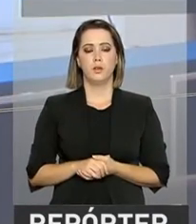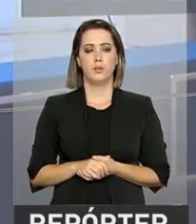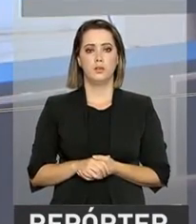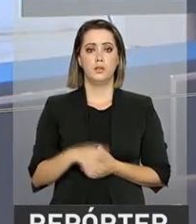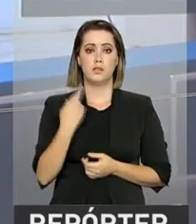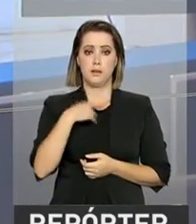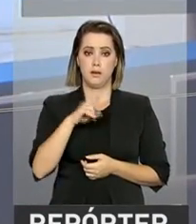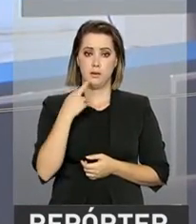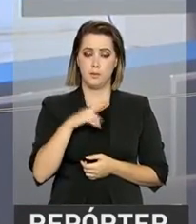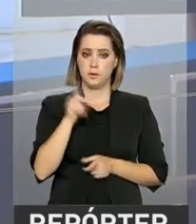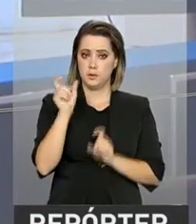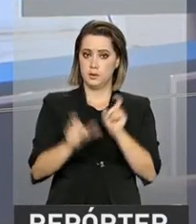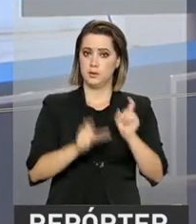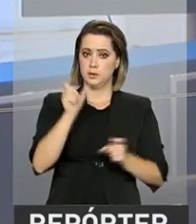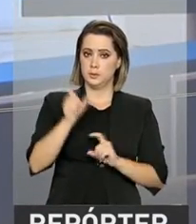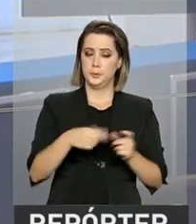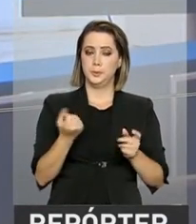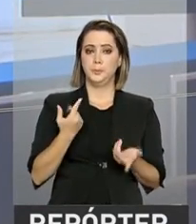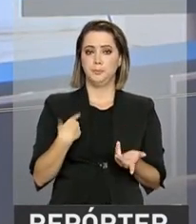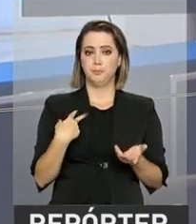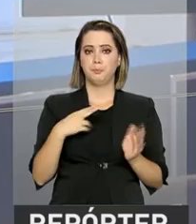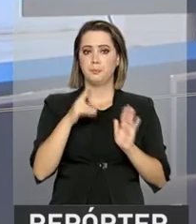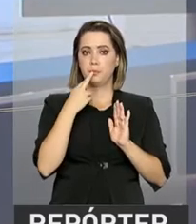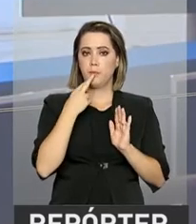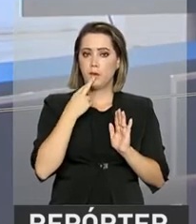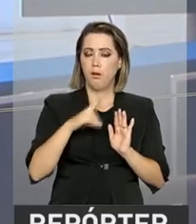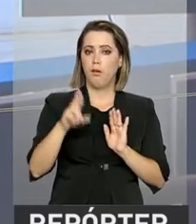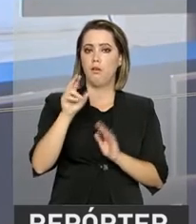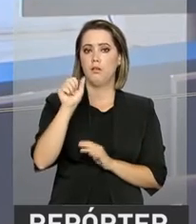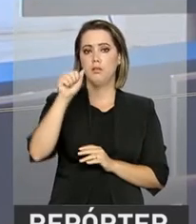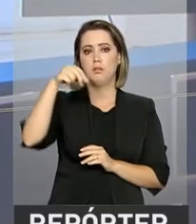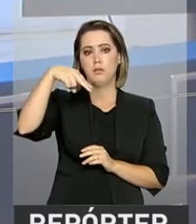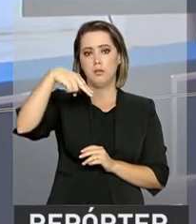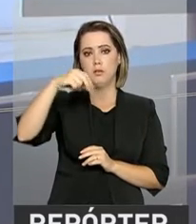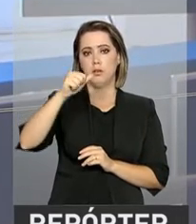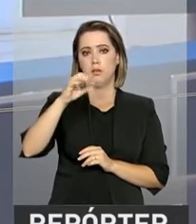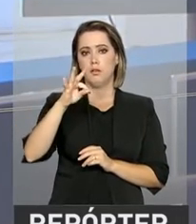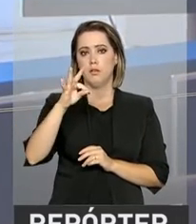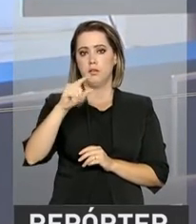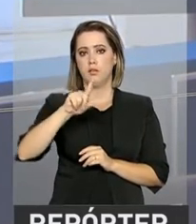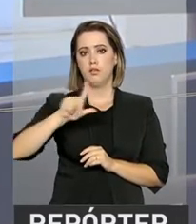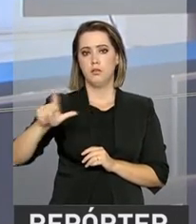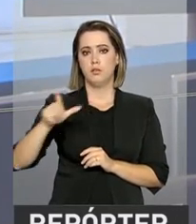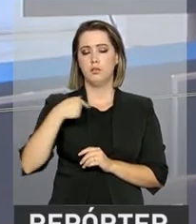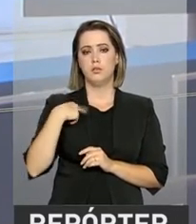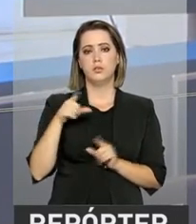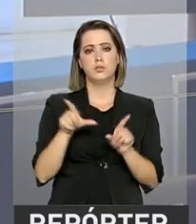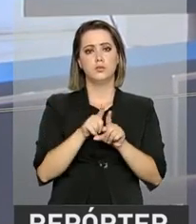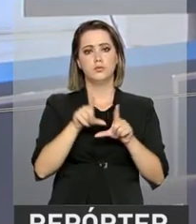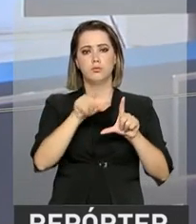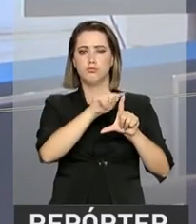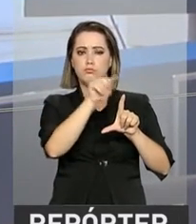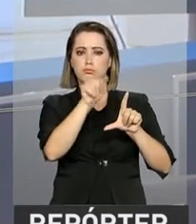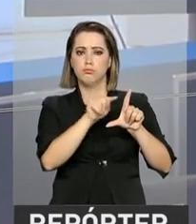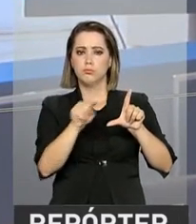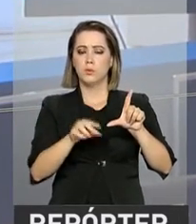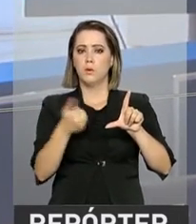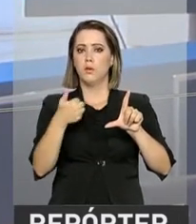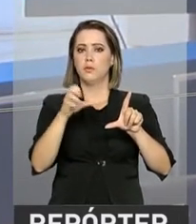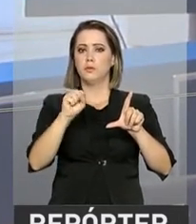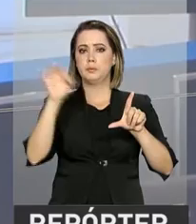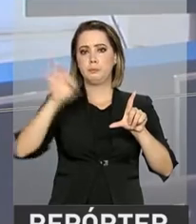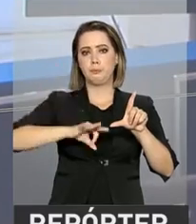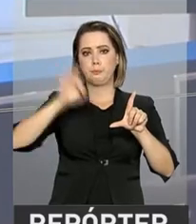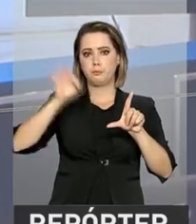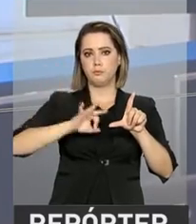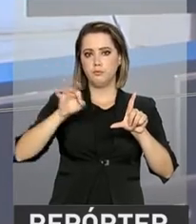As reclamações dos consumidores registradas pela Agência Nacional de Telecomunicações, a Anatel, tiveram queda de 18% no